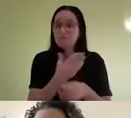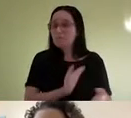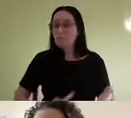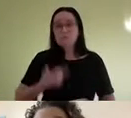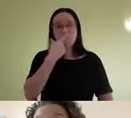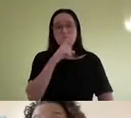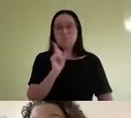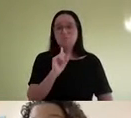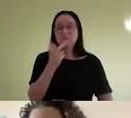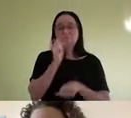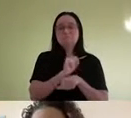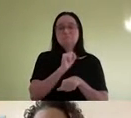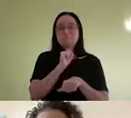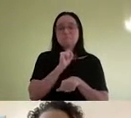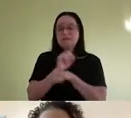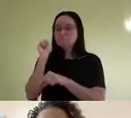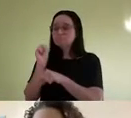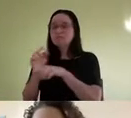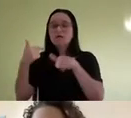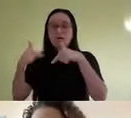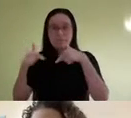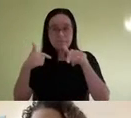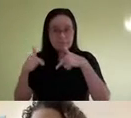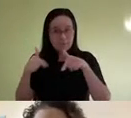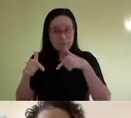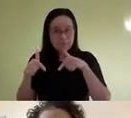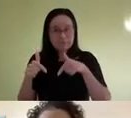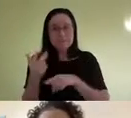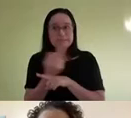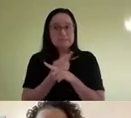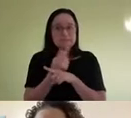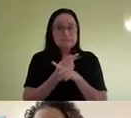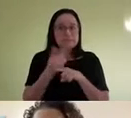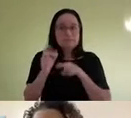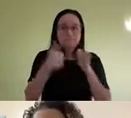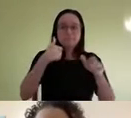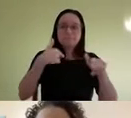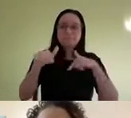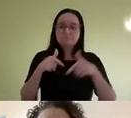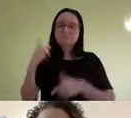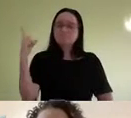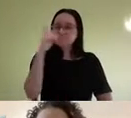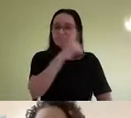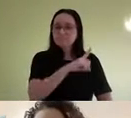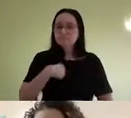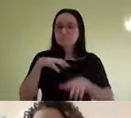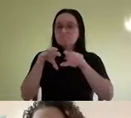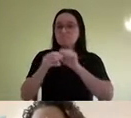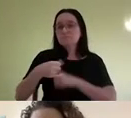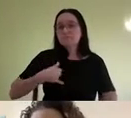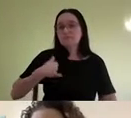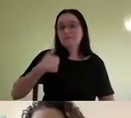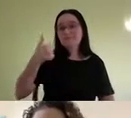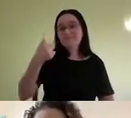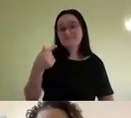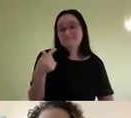arrumar o meu primeiro emprego, então, muito difícil arrumar o primeiro emprego, eu me formei com 17 anos, então, imagina, não tinha nem